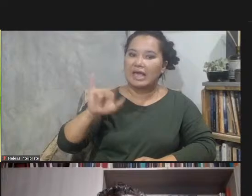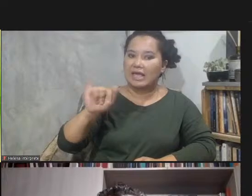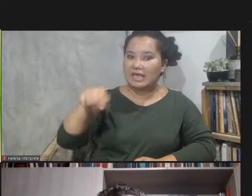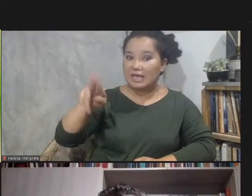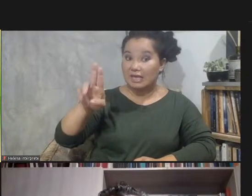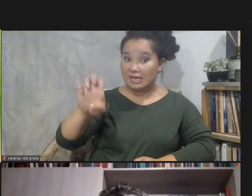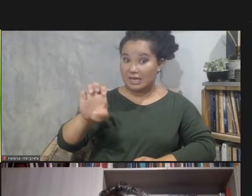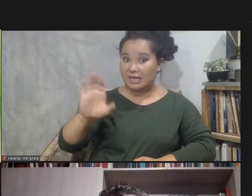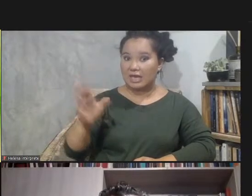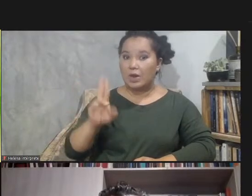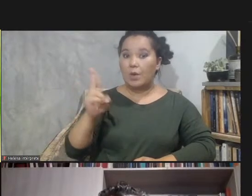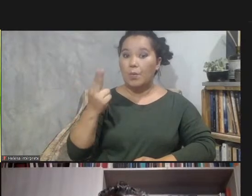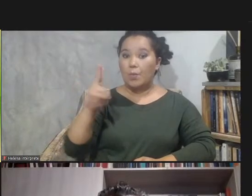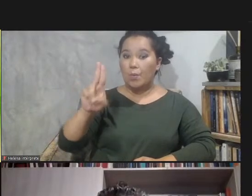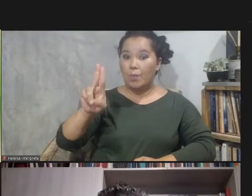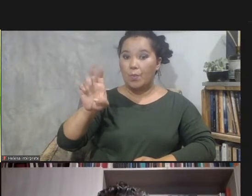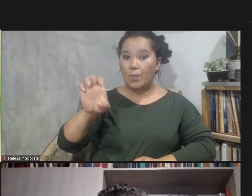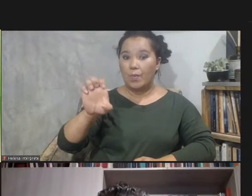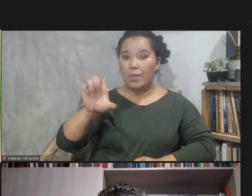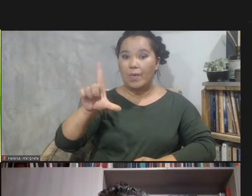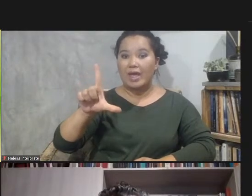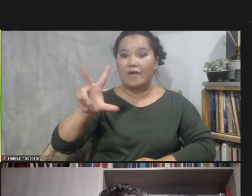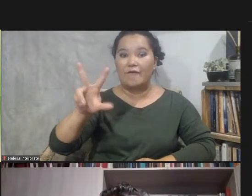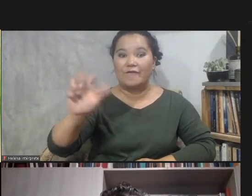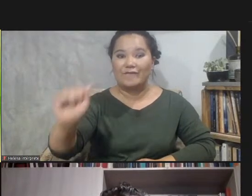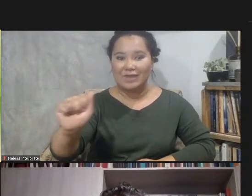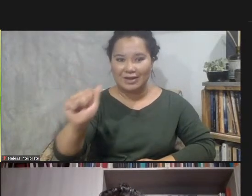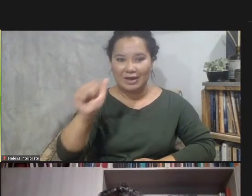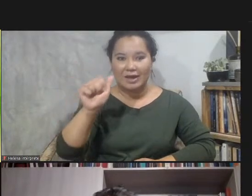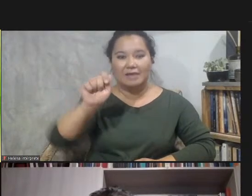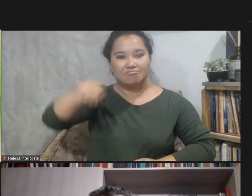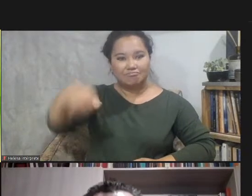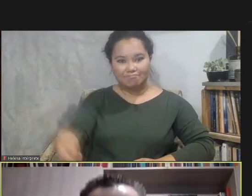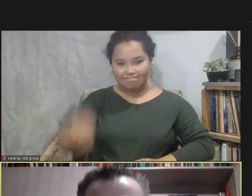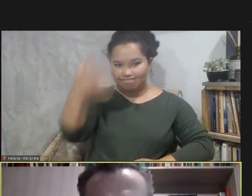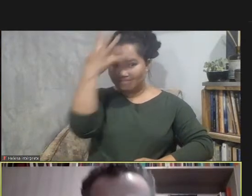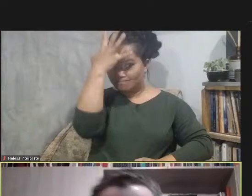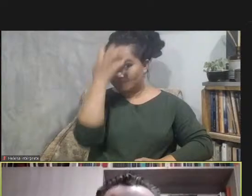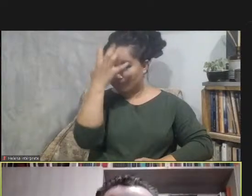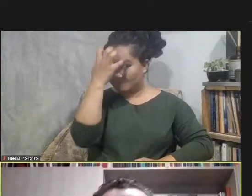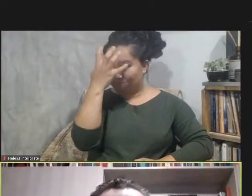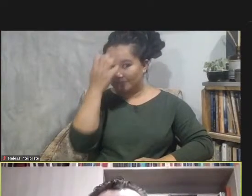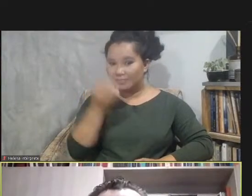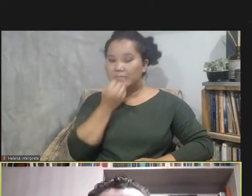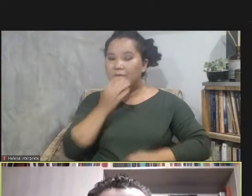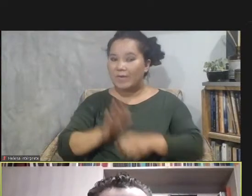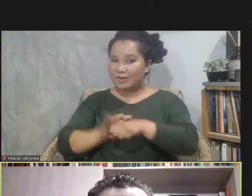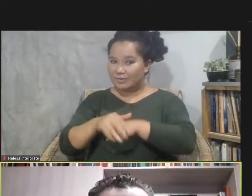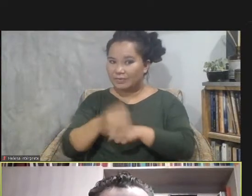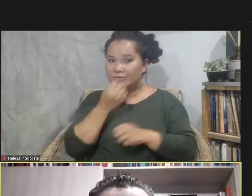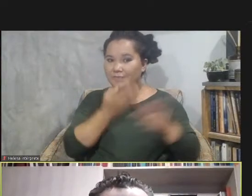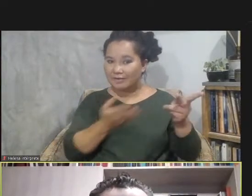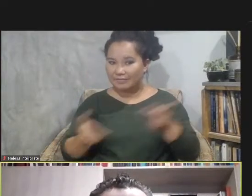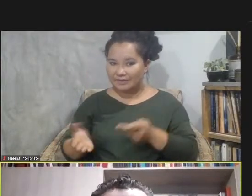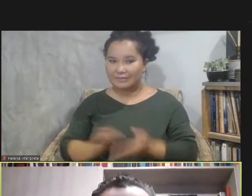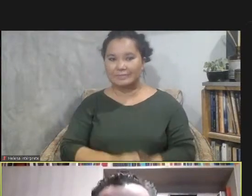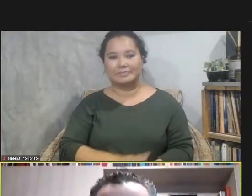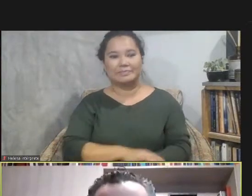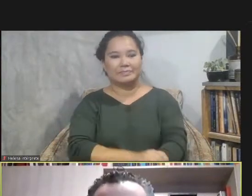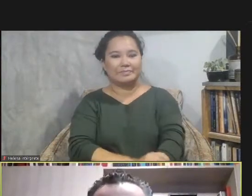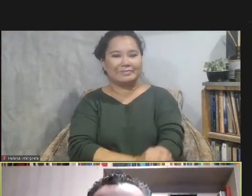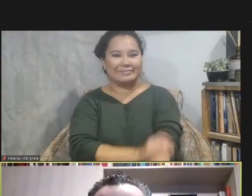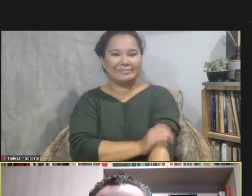na abertura dessa 20ª semana universitária. Boa noite a todos e a todas. O prazer é todo meu.